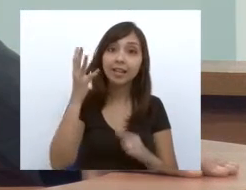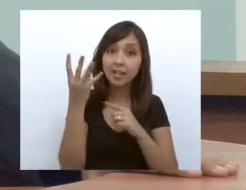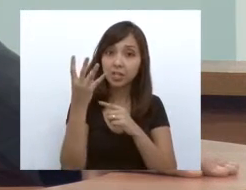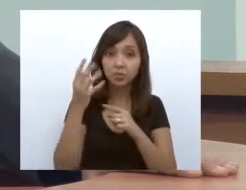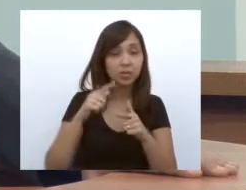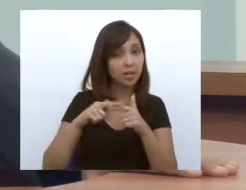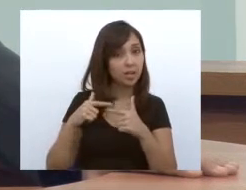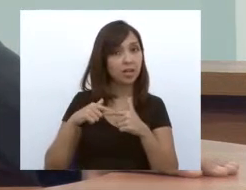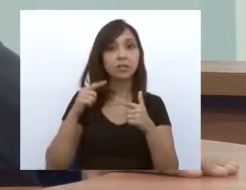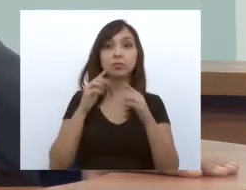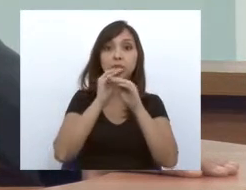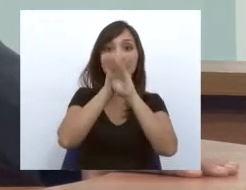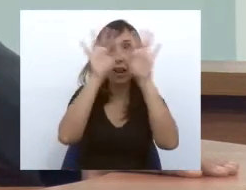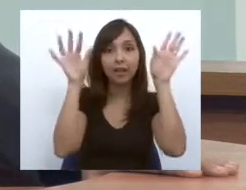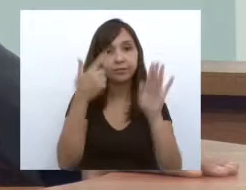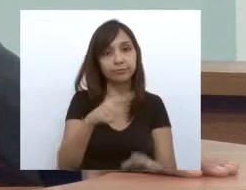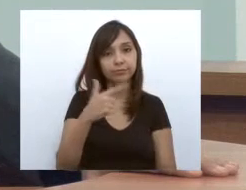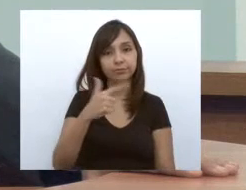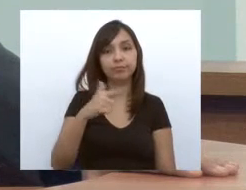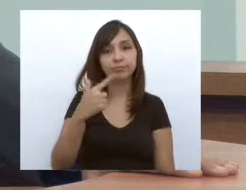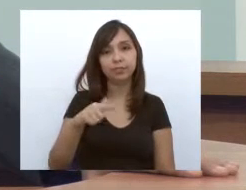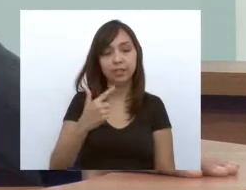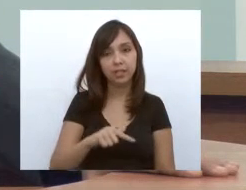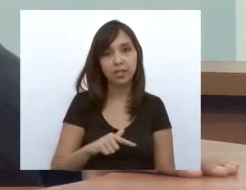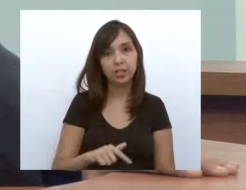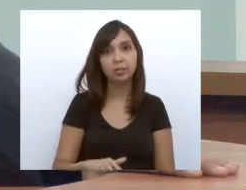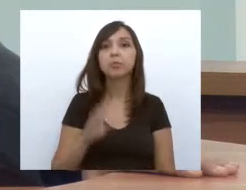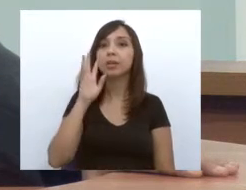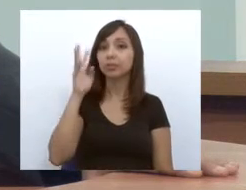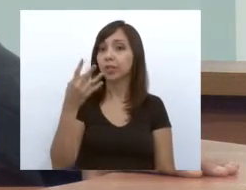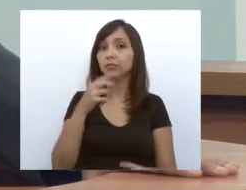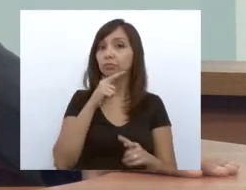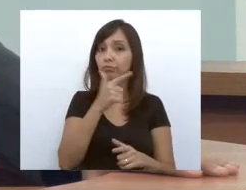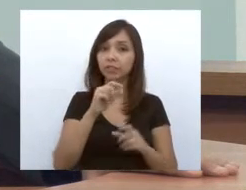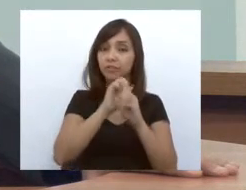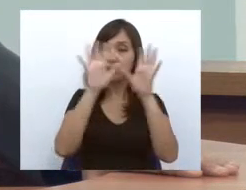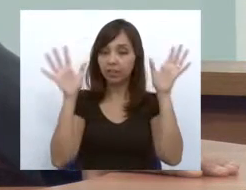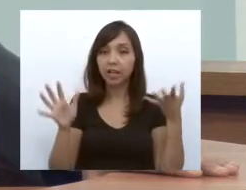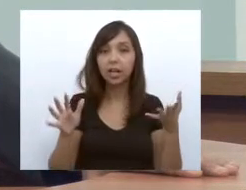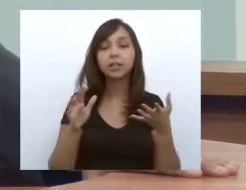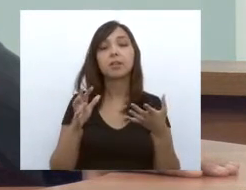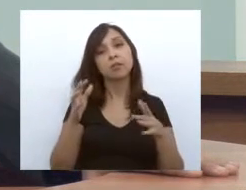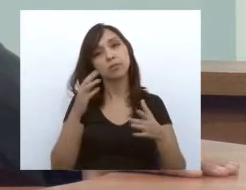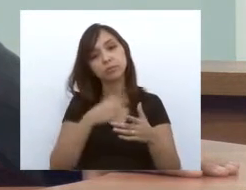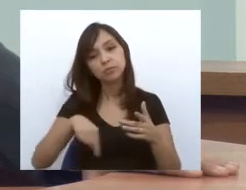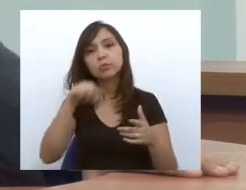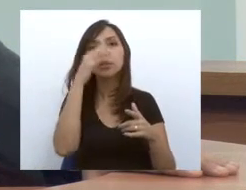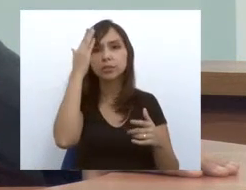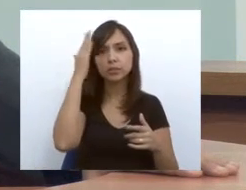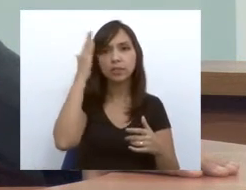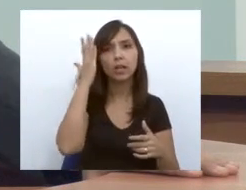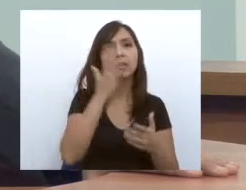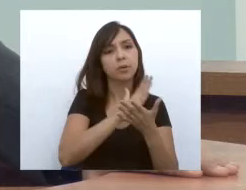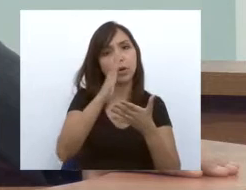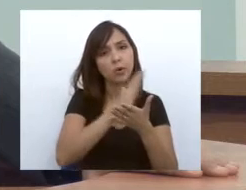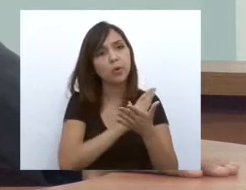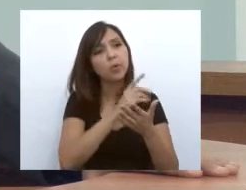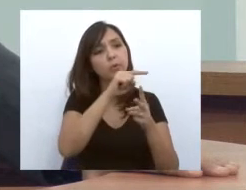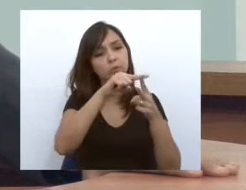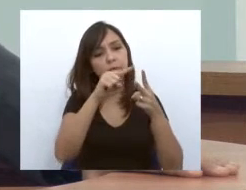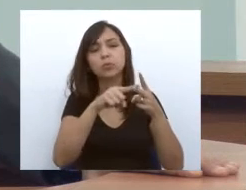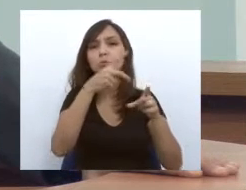não foi transparente. O resultado não foi transparente, por mais que nós tenhamos aqueles que lá foram